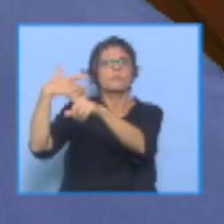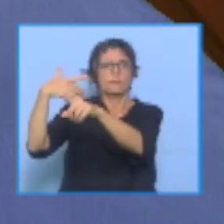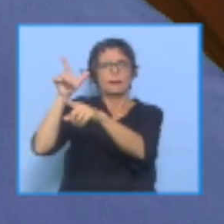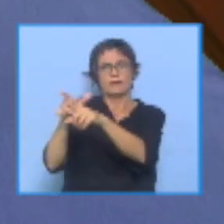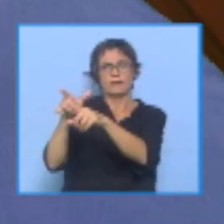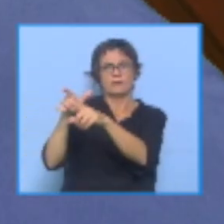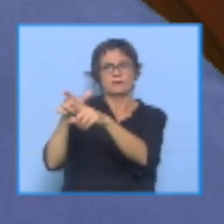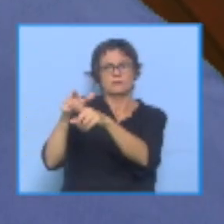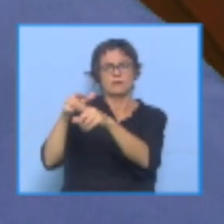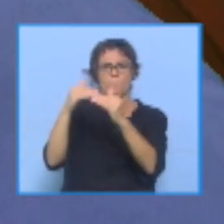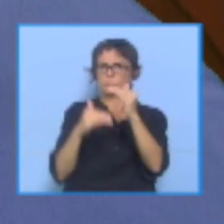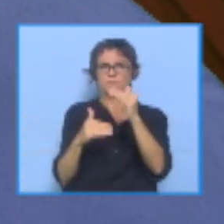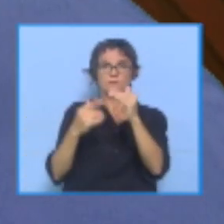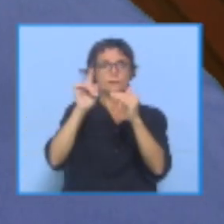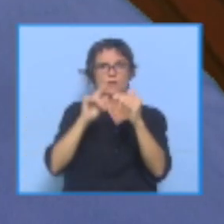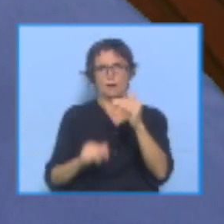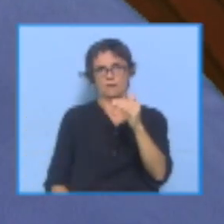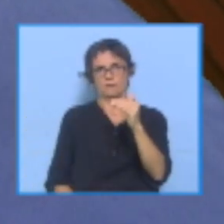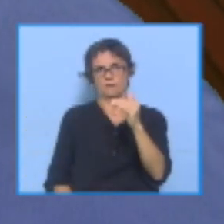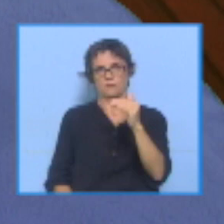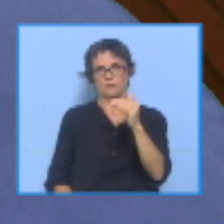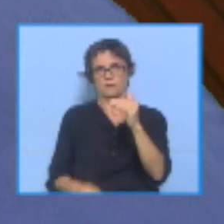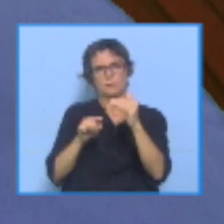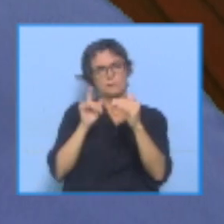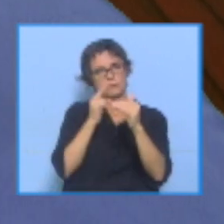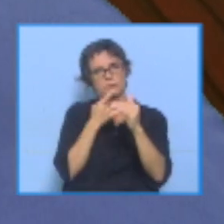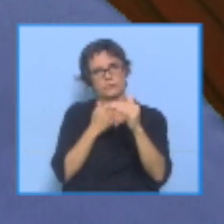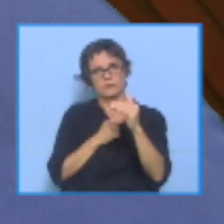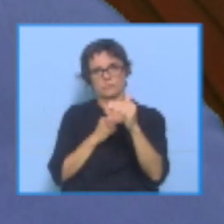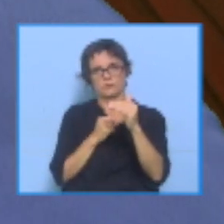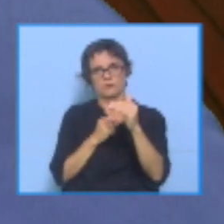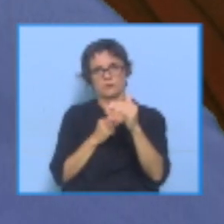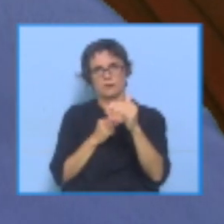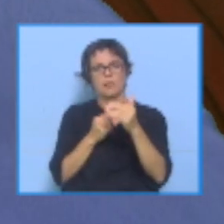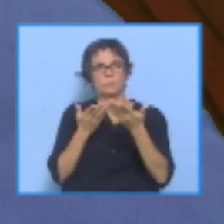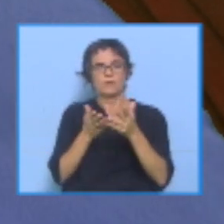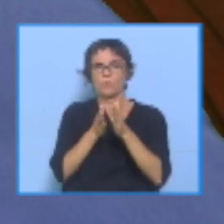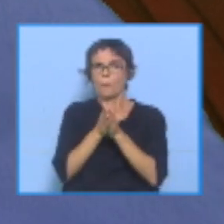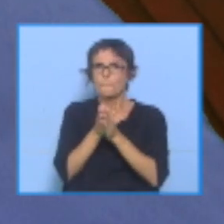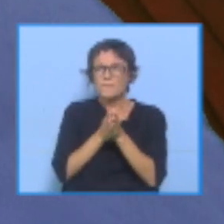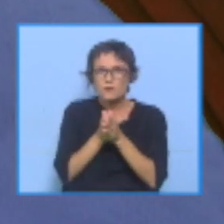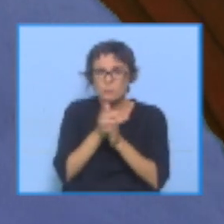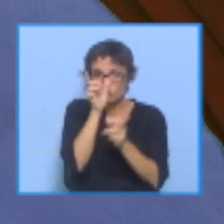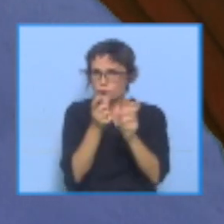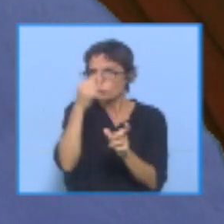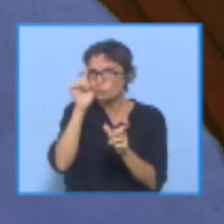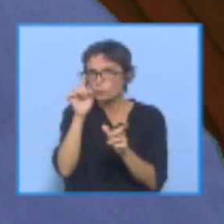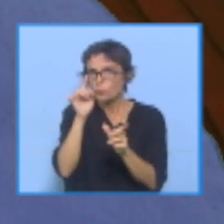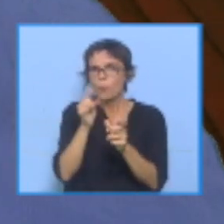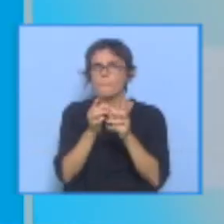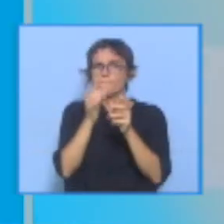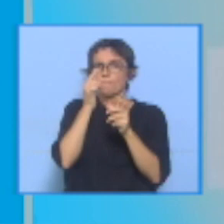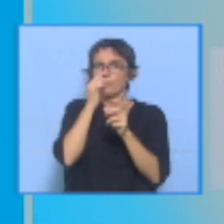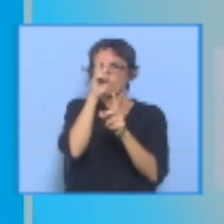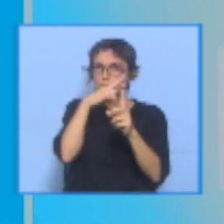necessidade de não pôr a tónica na exploração, mas pôr a tónica no serviço ao bem comum, o serviço da